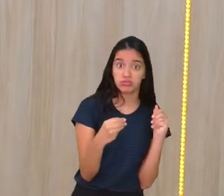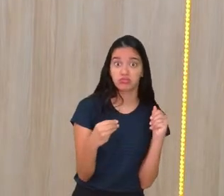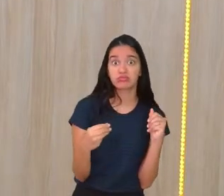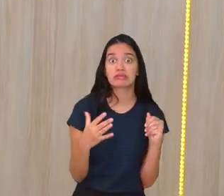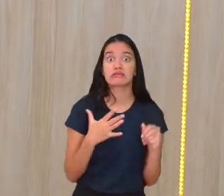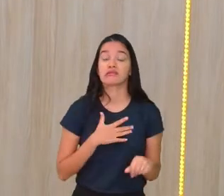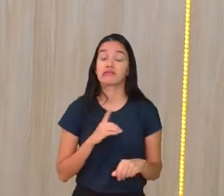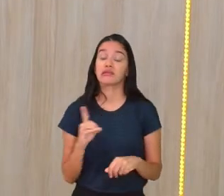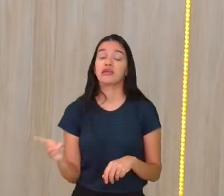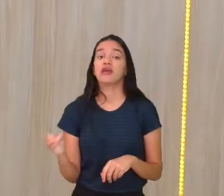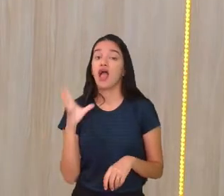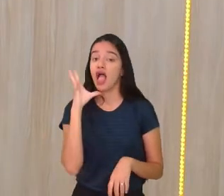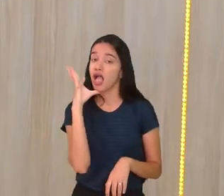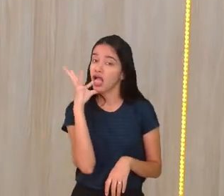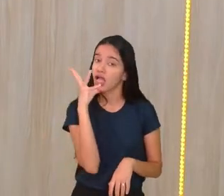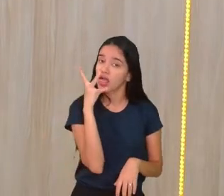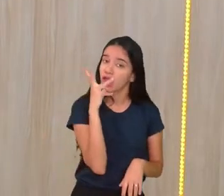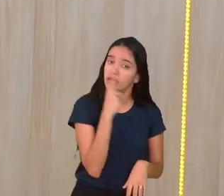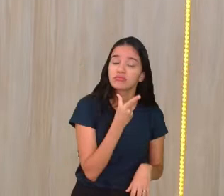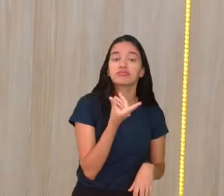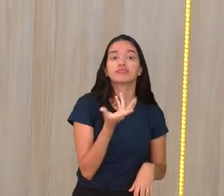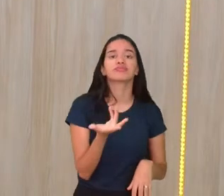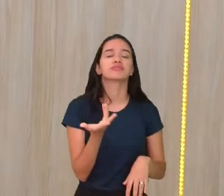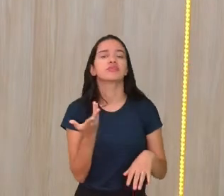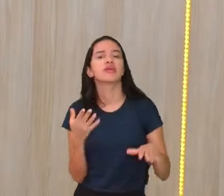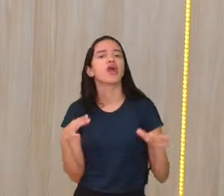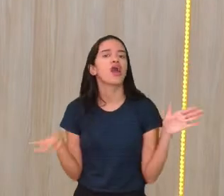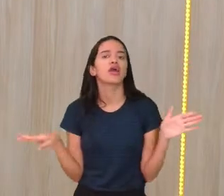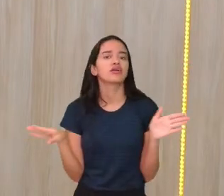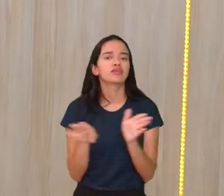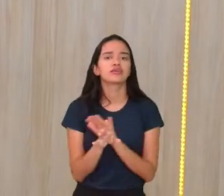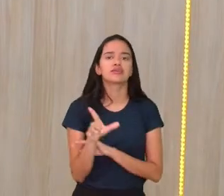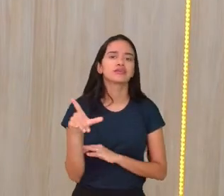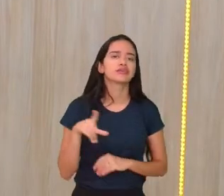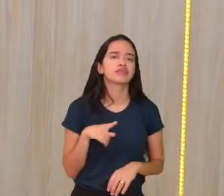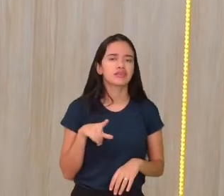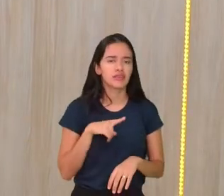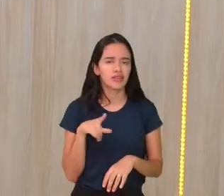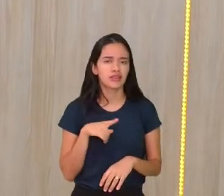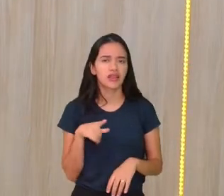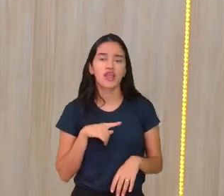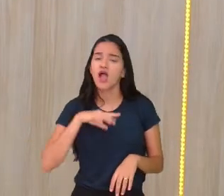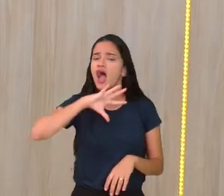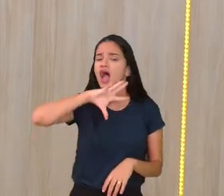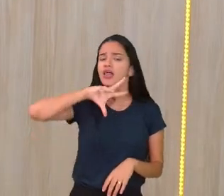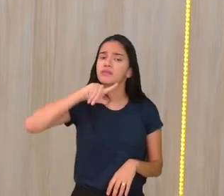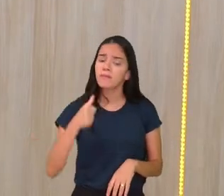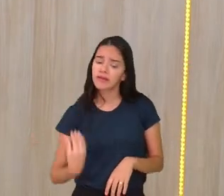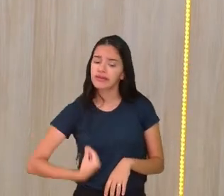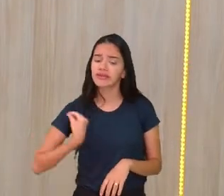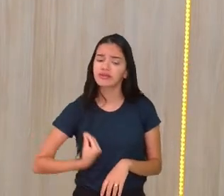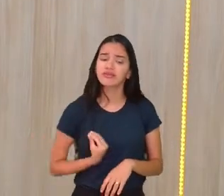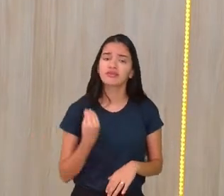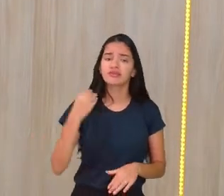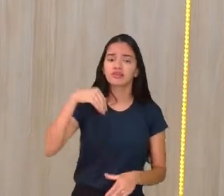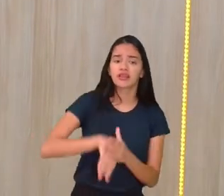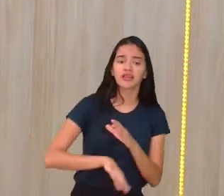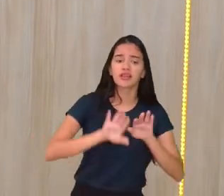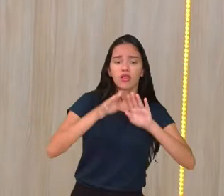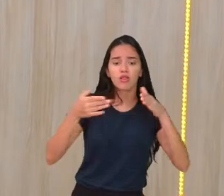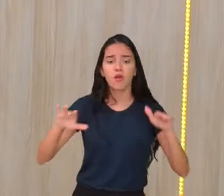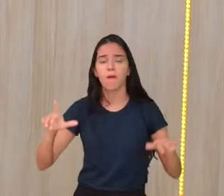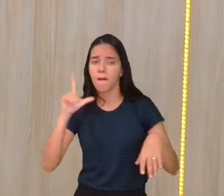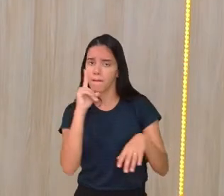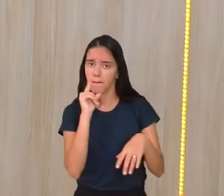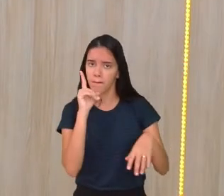Então, é muito tempo, né? Oxe. Aí chega ali, tem a vida marinha inserida ali, aí vai prejudicar já o